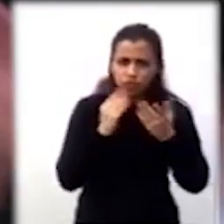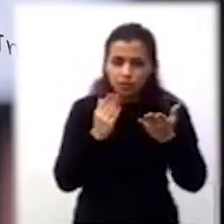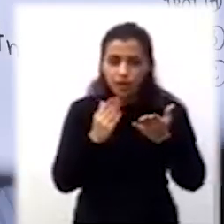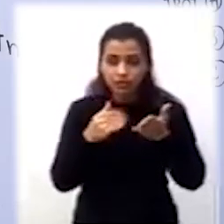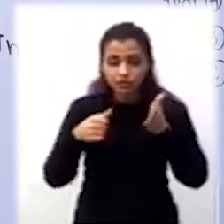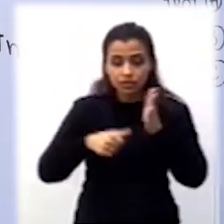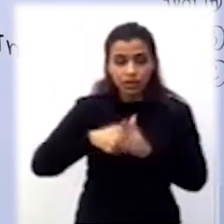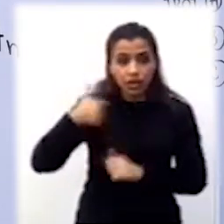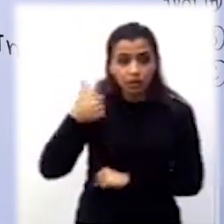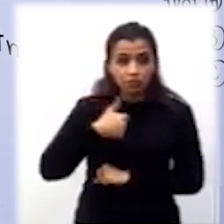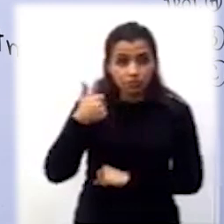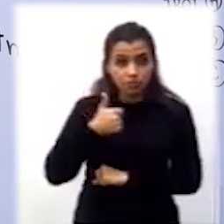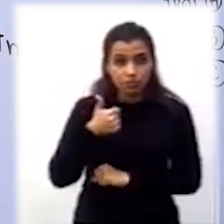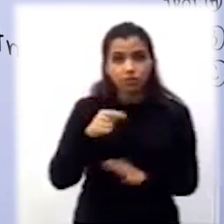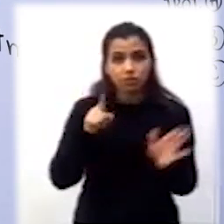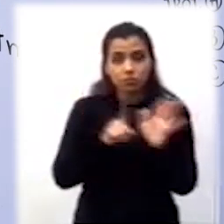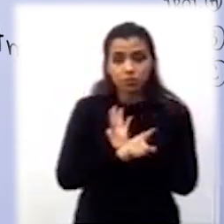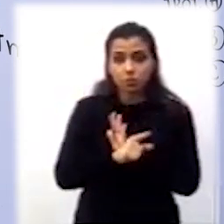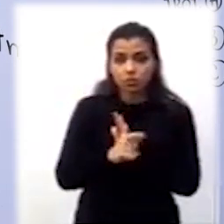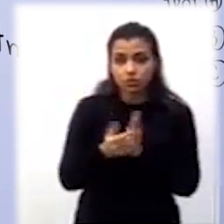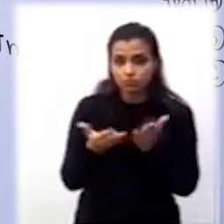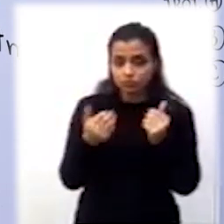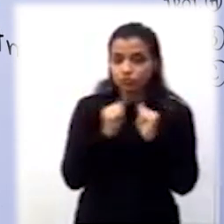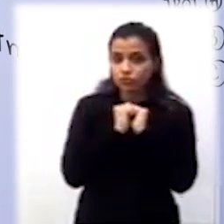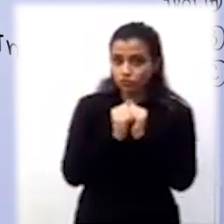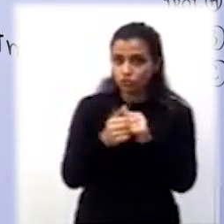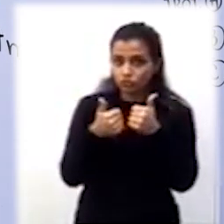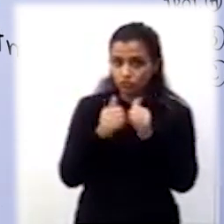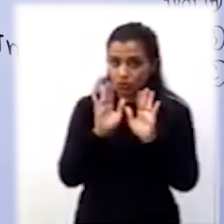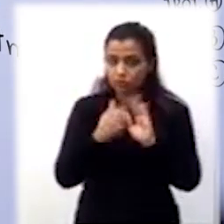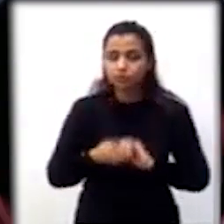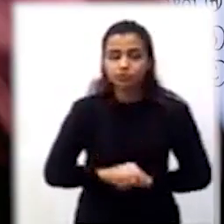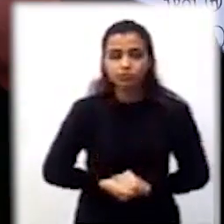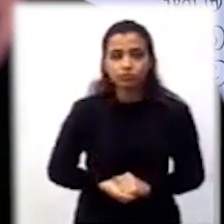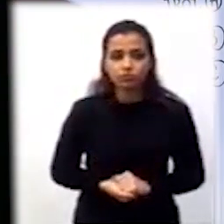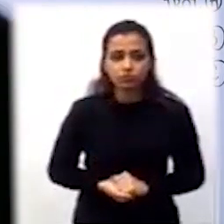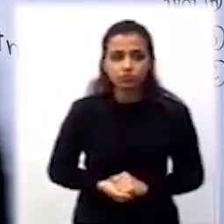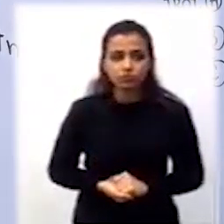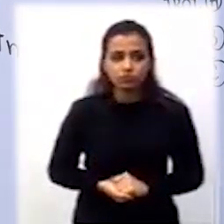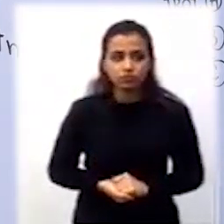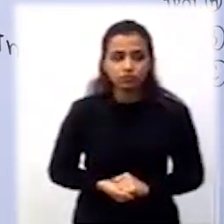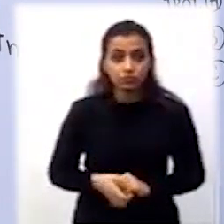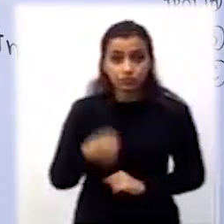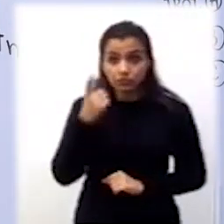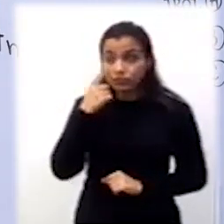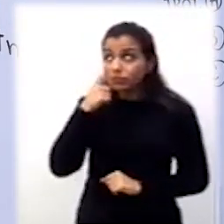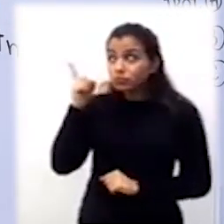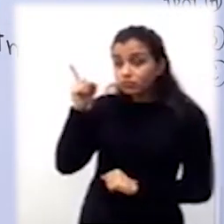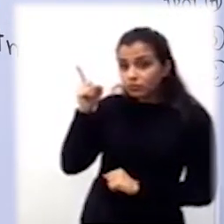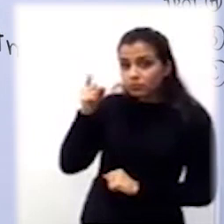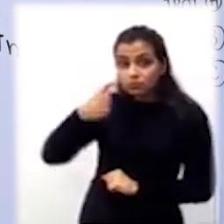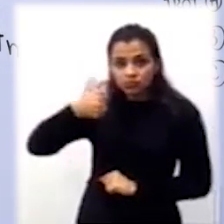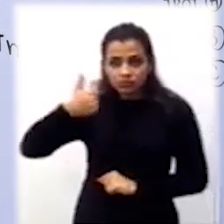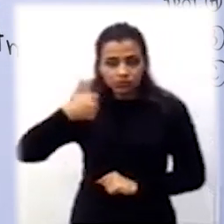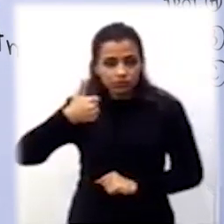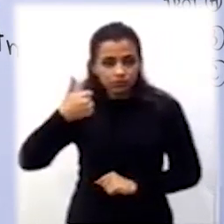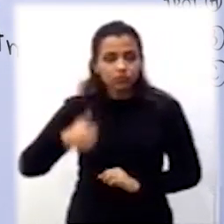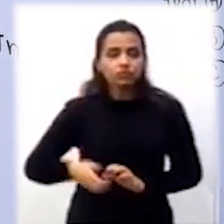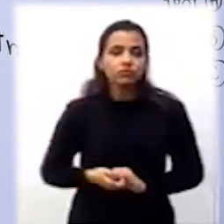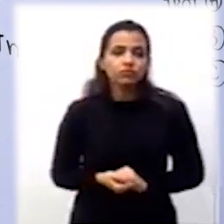primeira questão com vocês. Bora colocar aqui na imagem, ver se você consegue enxergar. Primeira questão, bora falar